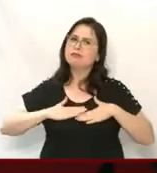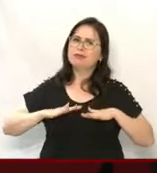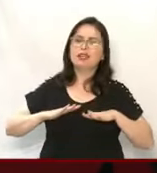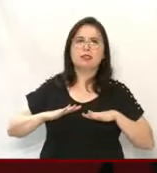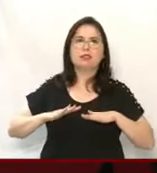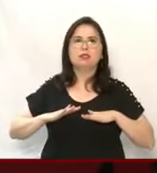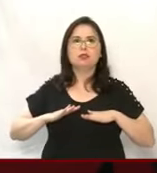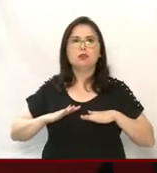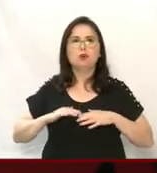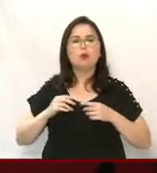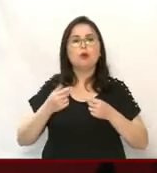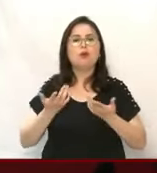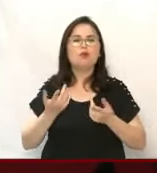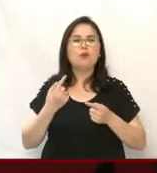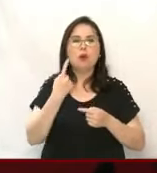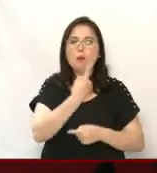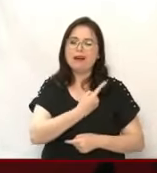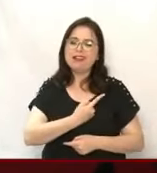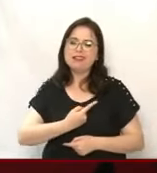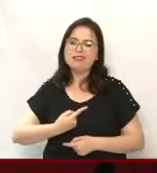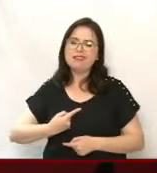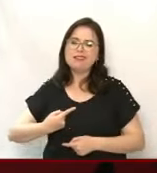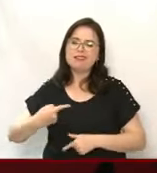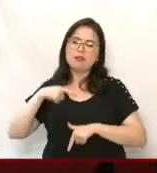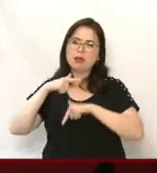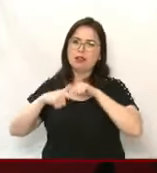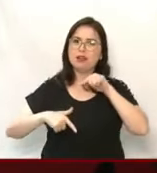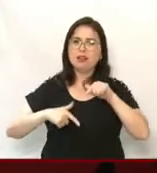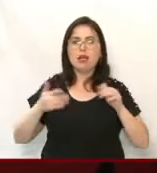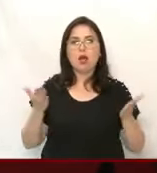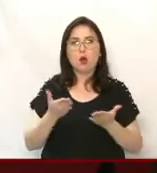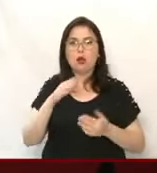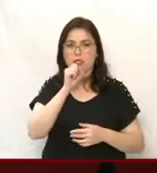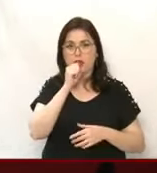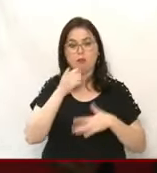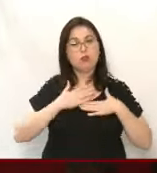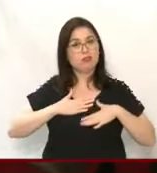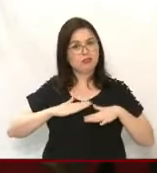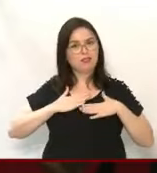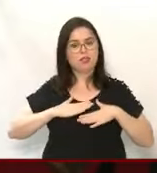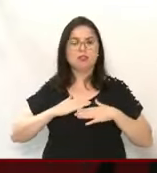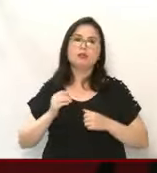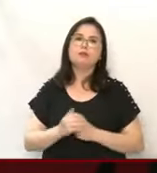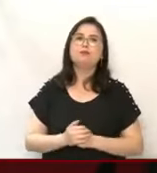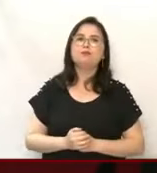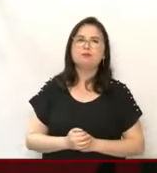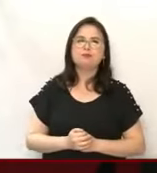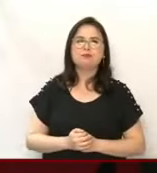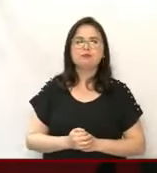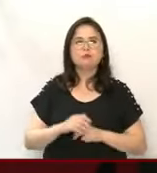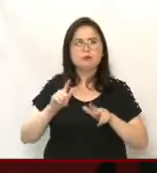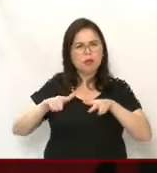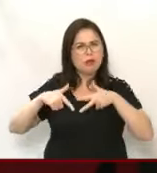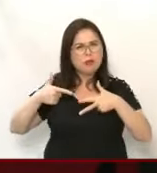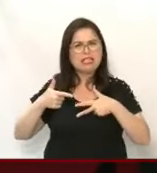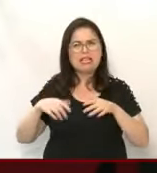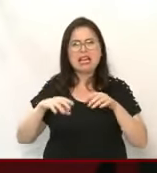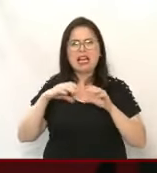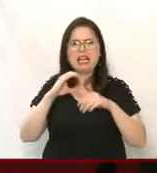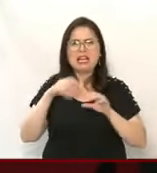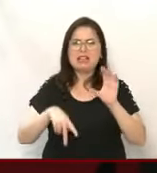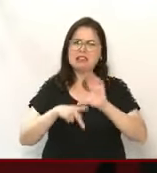valoroso depois de uma semana de trabalho. A nossa militância nas fábricas, aqueles que não têm cargo, que não têm, não é cipeiro, não